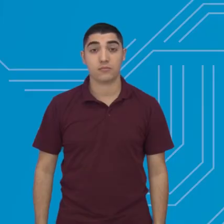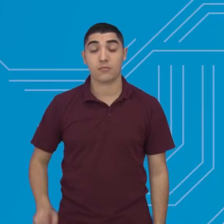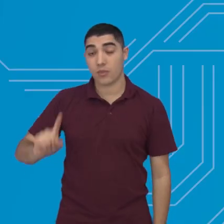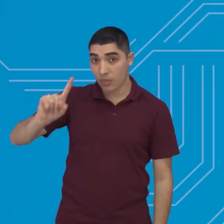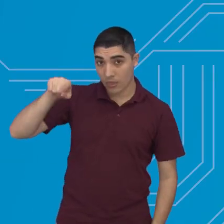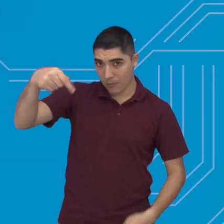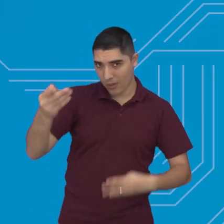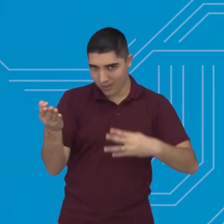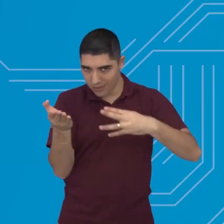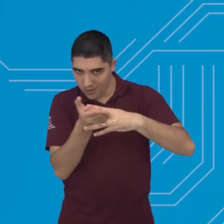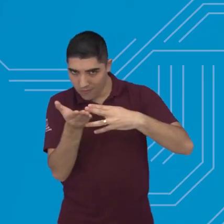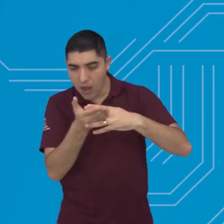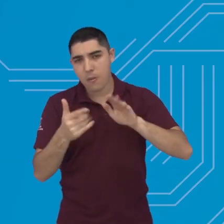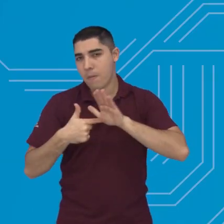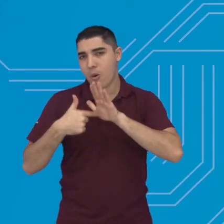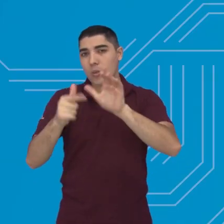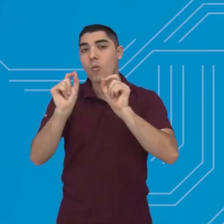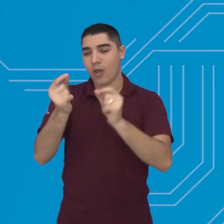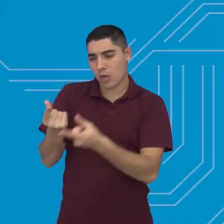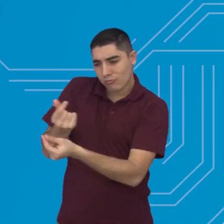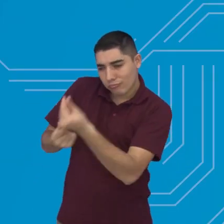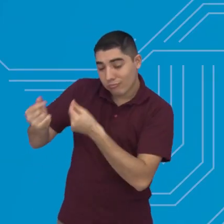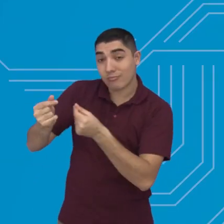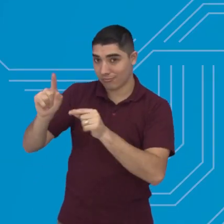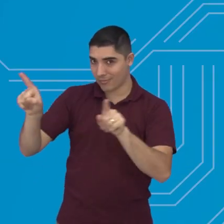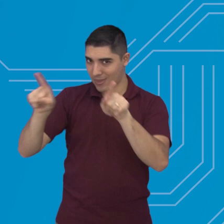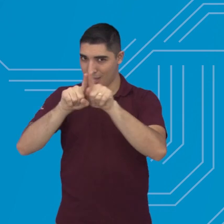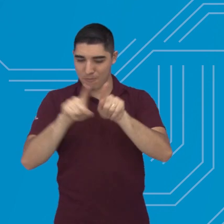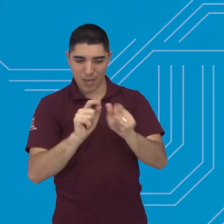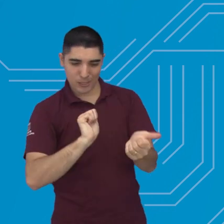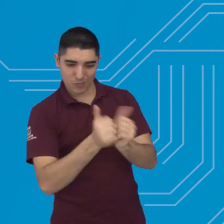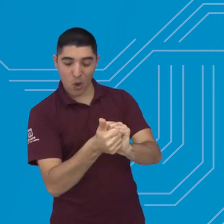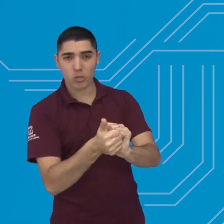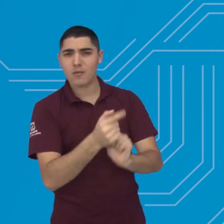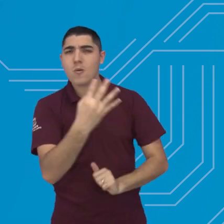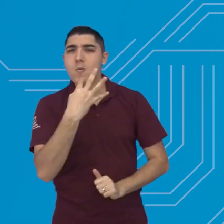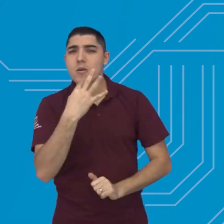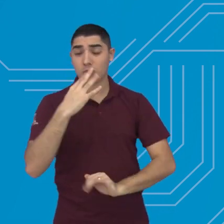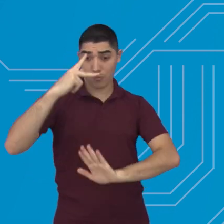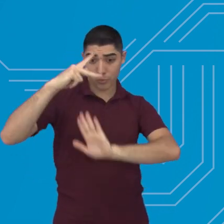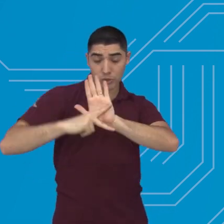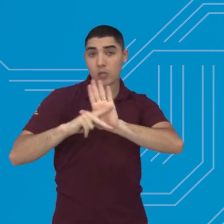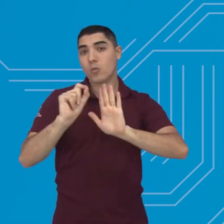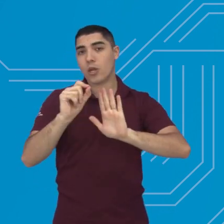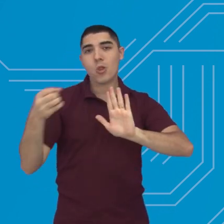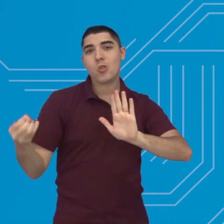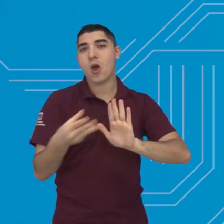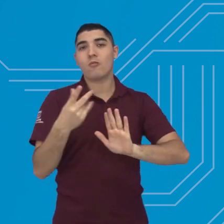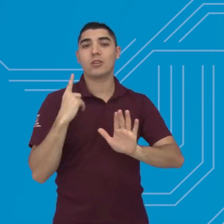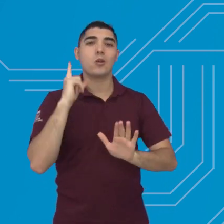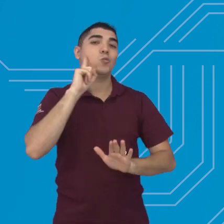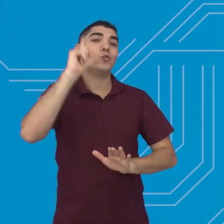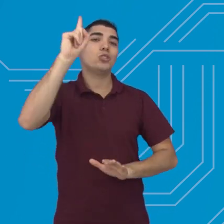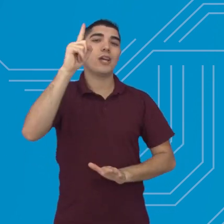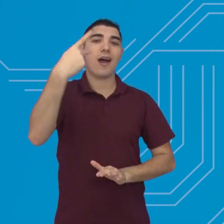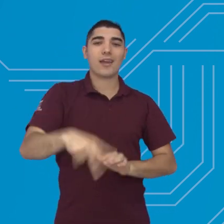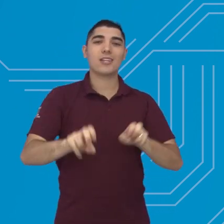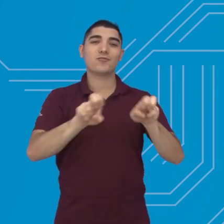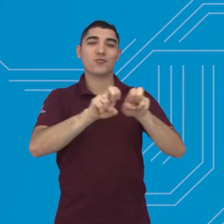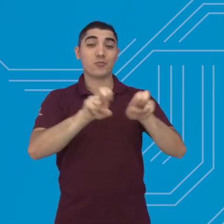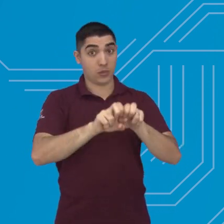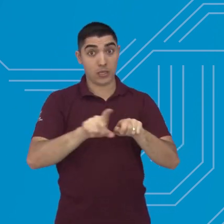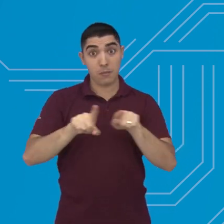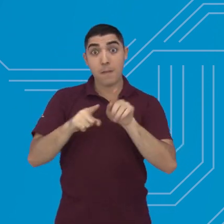E no próximo bloco vamos falar de finanças e esporte. Você vai conhecer o projeto que cria em São José o Dia do Futsal e